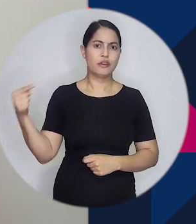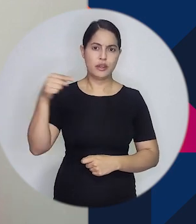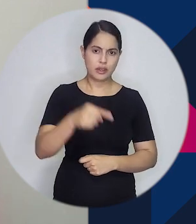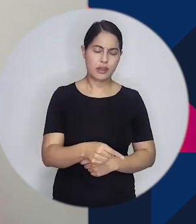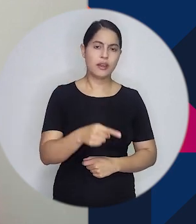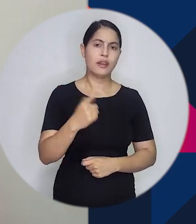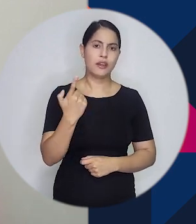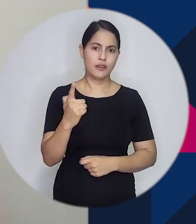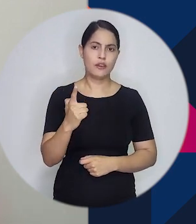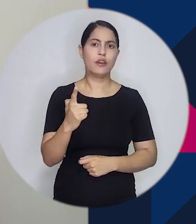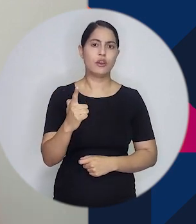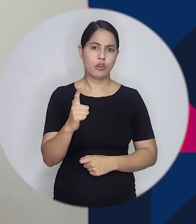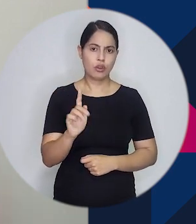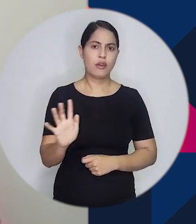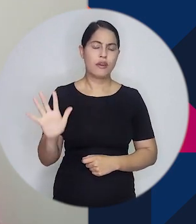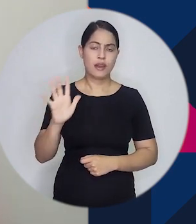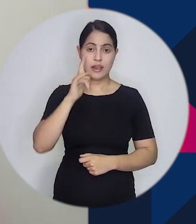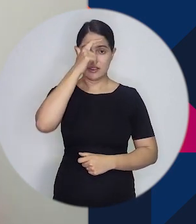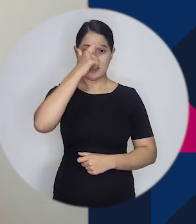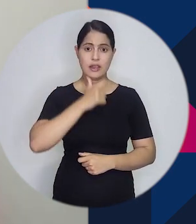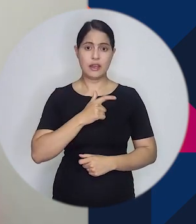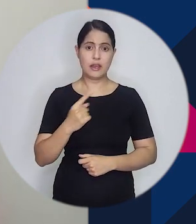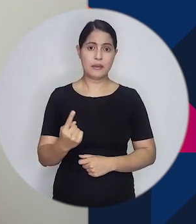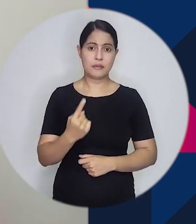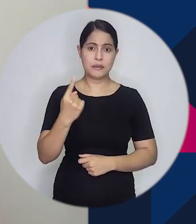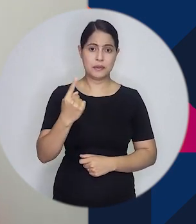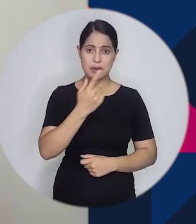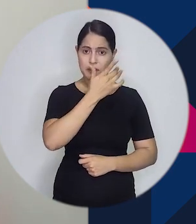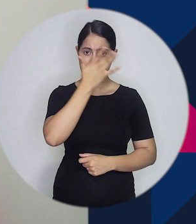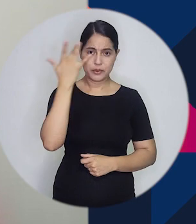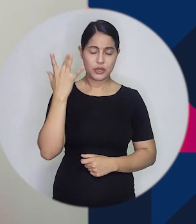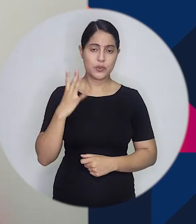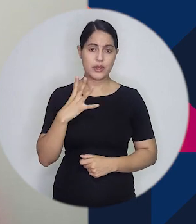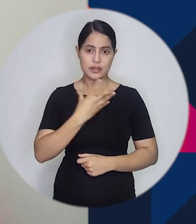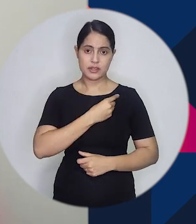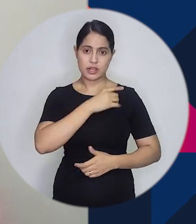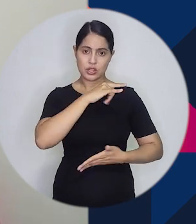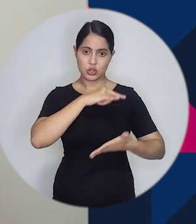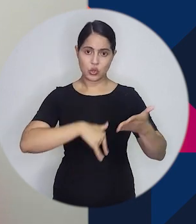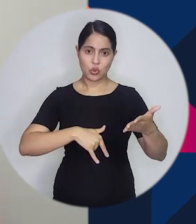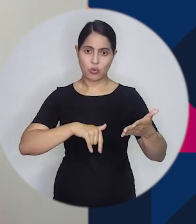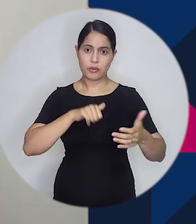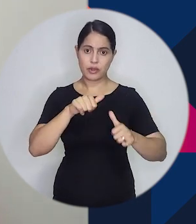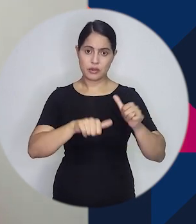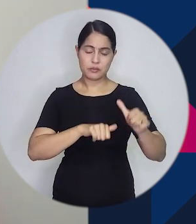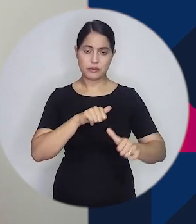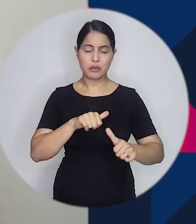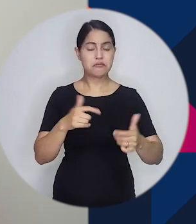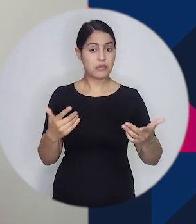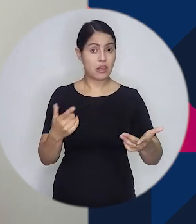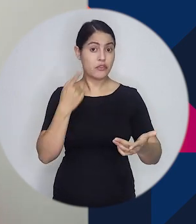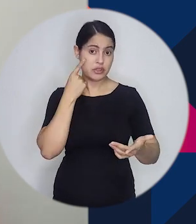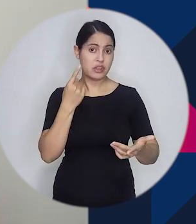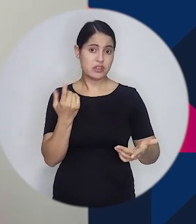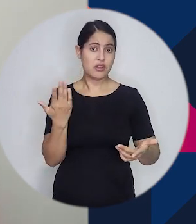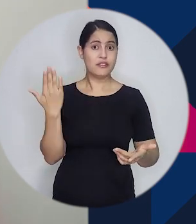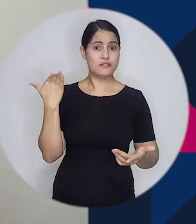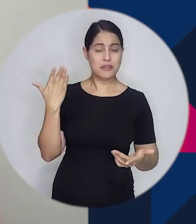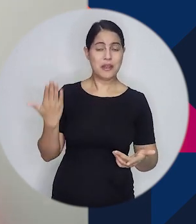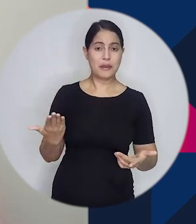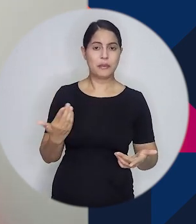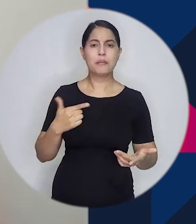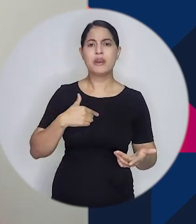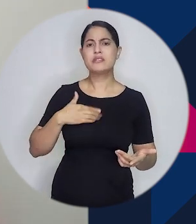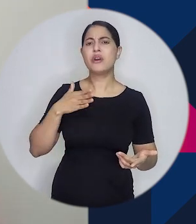retificação aqui em Goiás e, no âmbito da seccional, fui a primeira pessoa trans a mudar os documentos. Então,